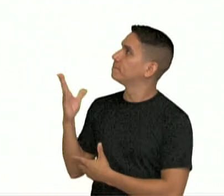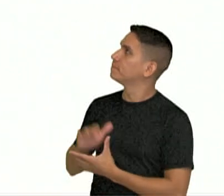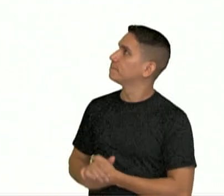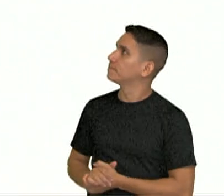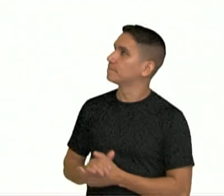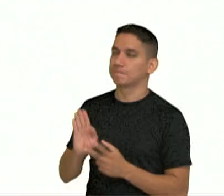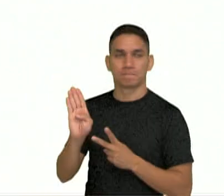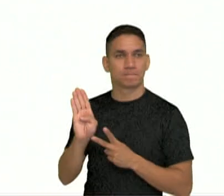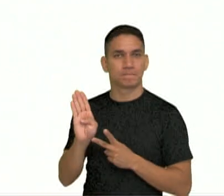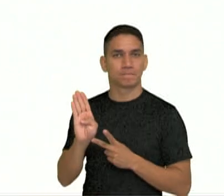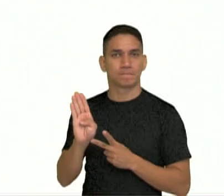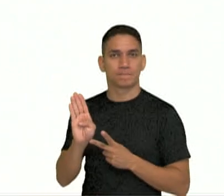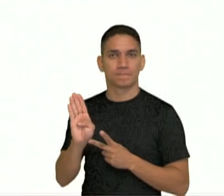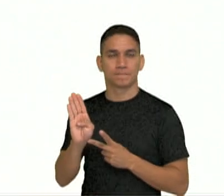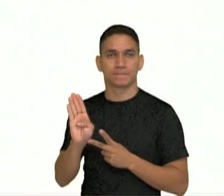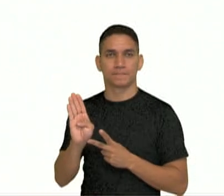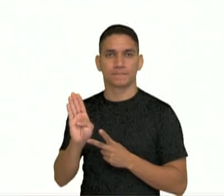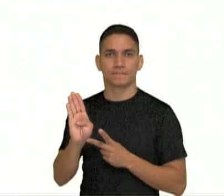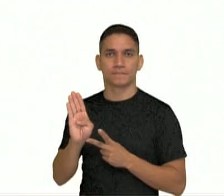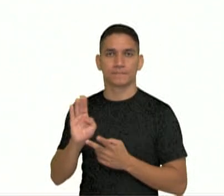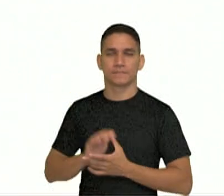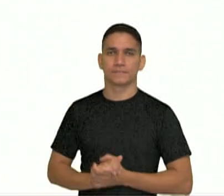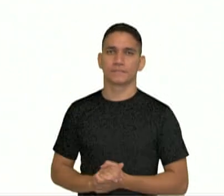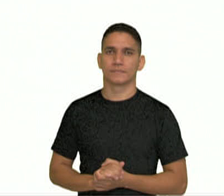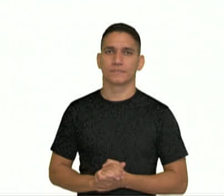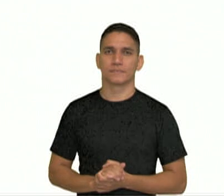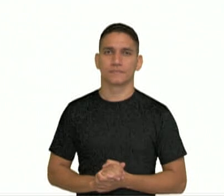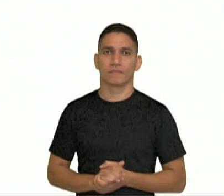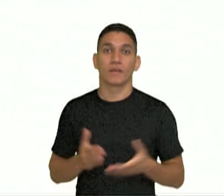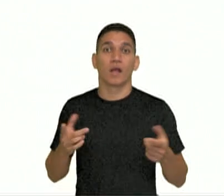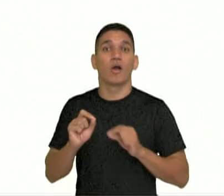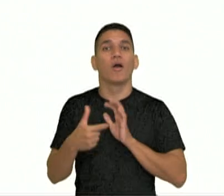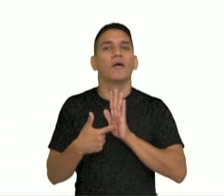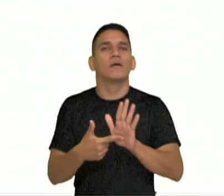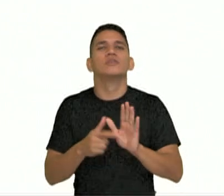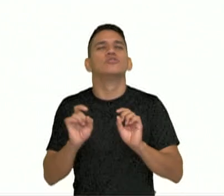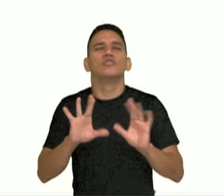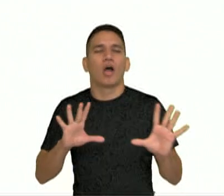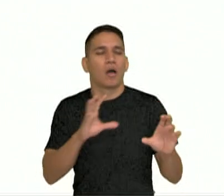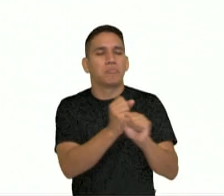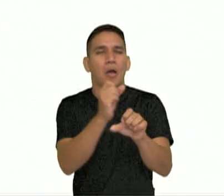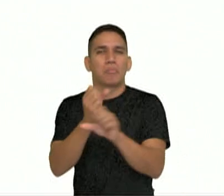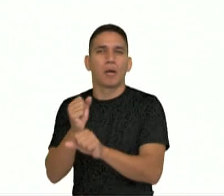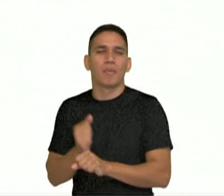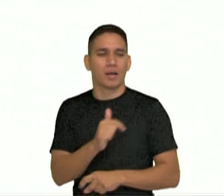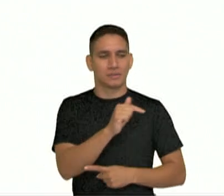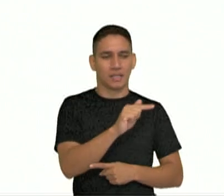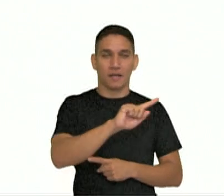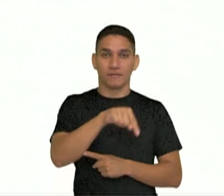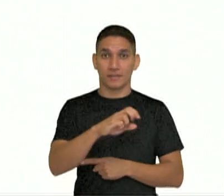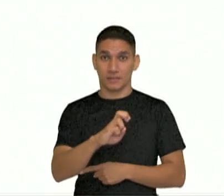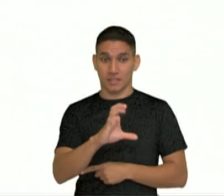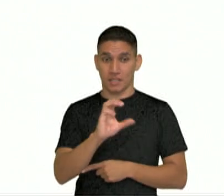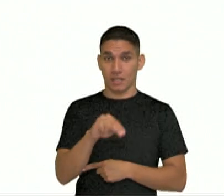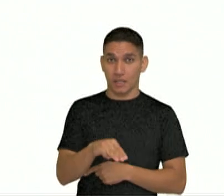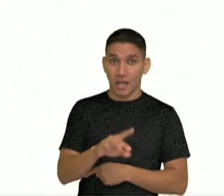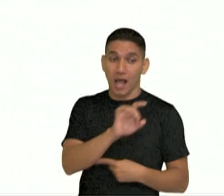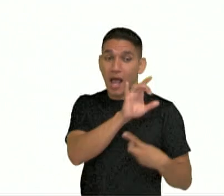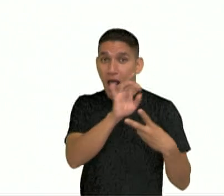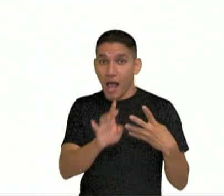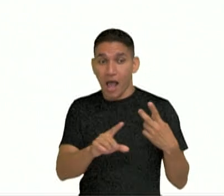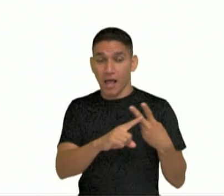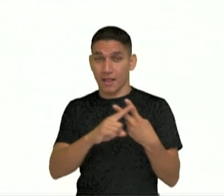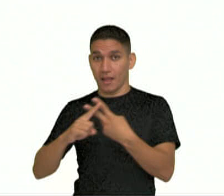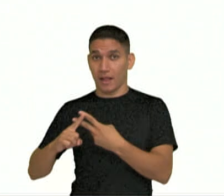Bezão, Bezinho, Czão, Czinho, Dzão, Dzinho. Então, agora eu só vou somando 7,5 centímetros para cada alelo